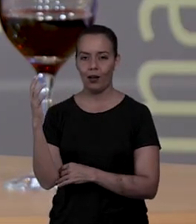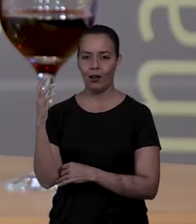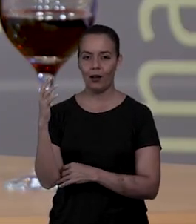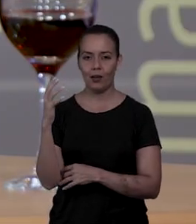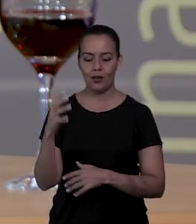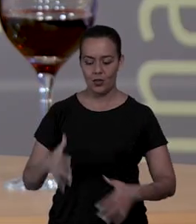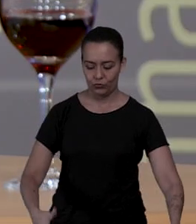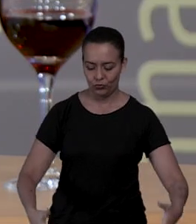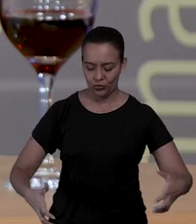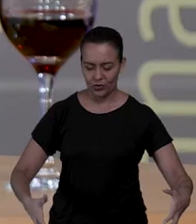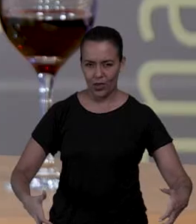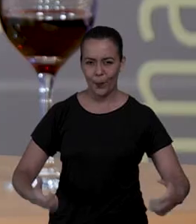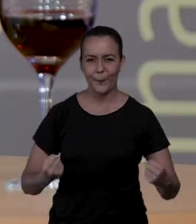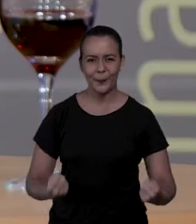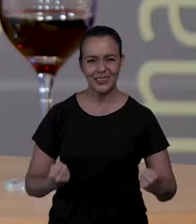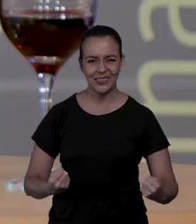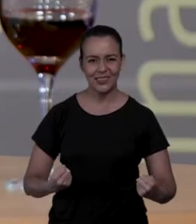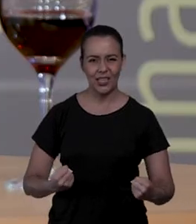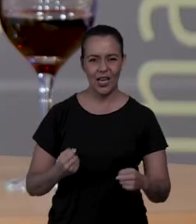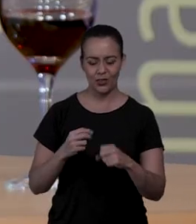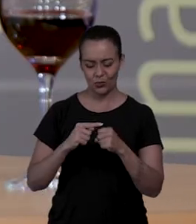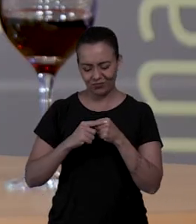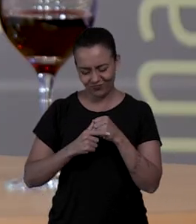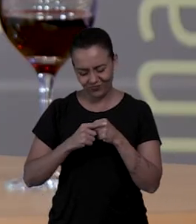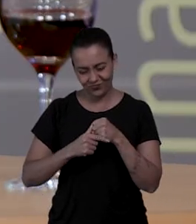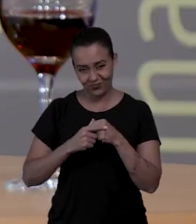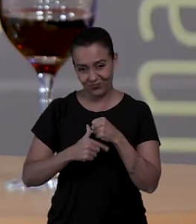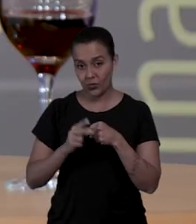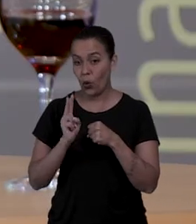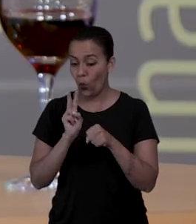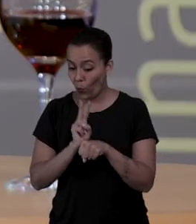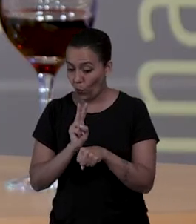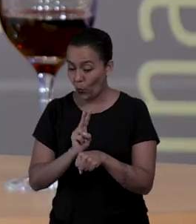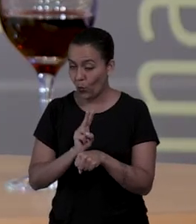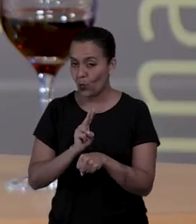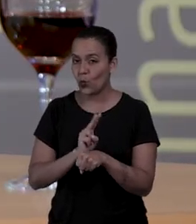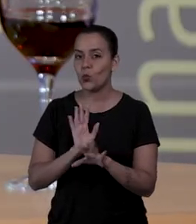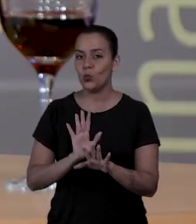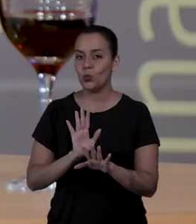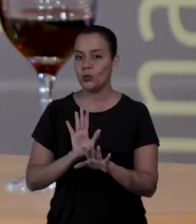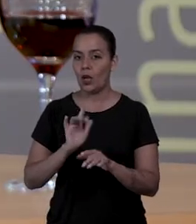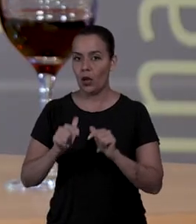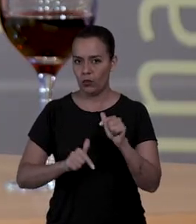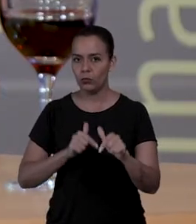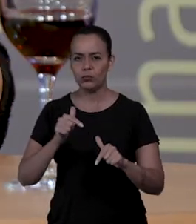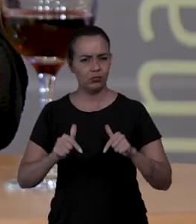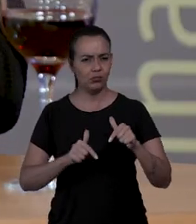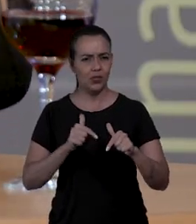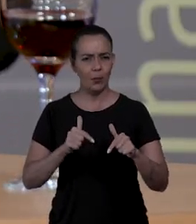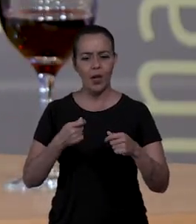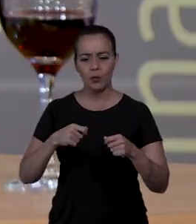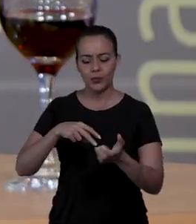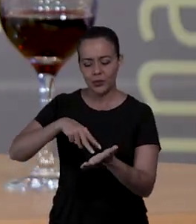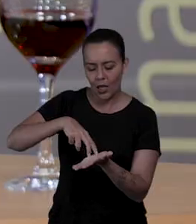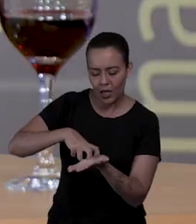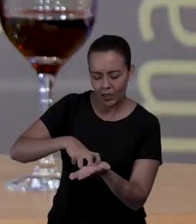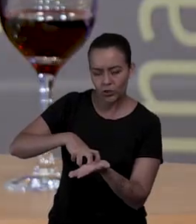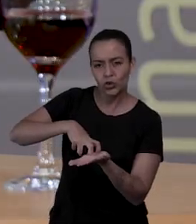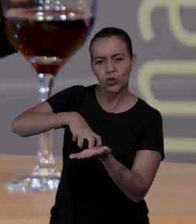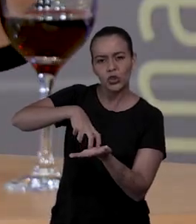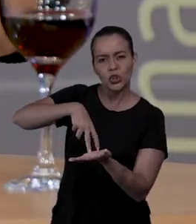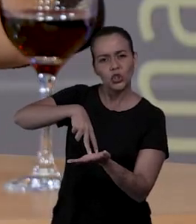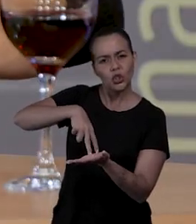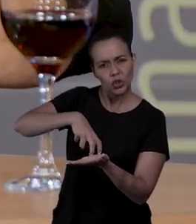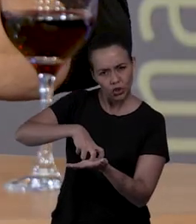trabalha sabe. O saco geralmente é de 20 quilos, você tem que cuidar da lombar. Enfim, é um trabalho que tem vários